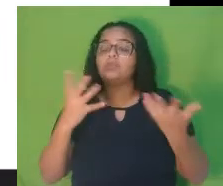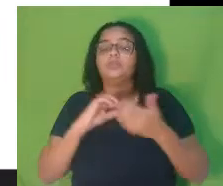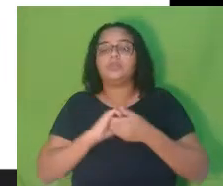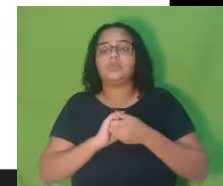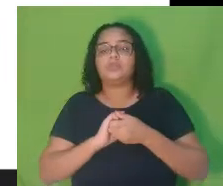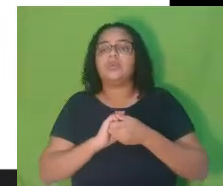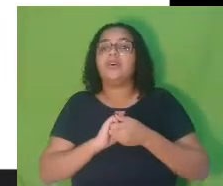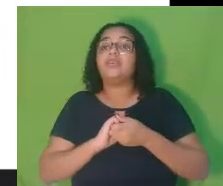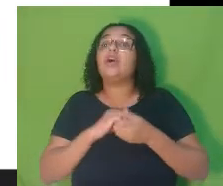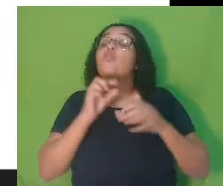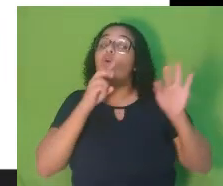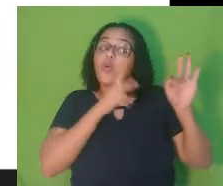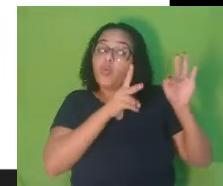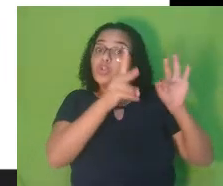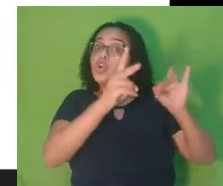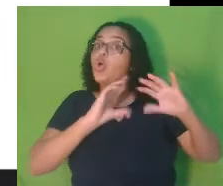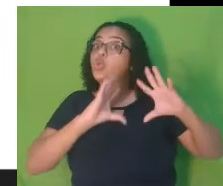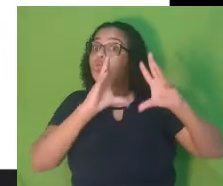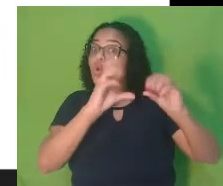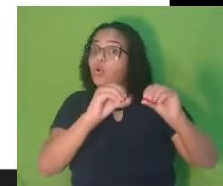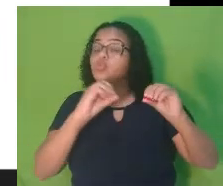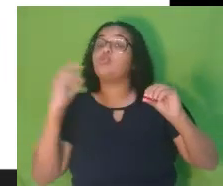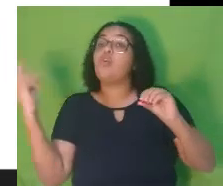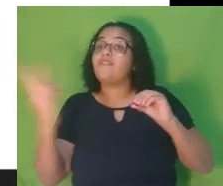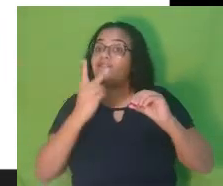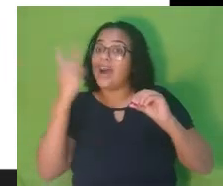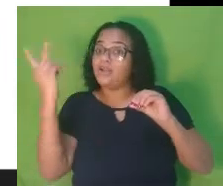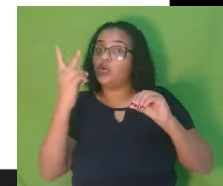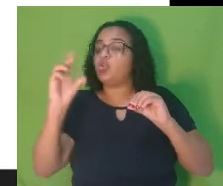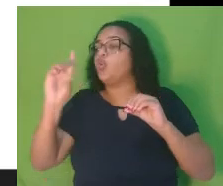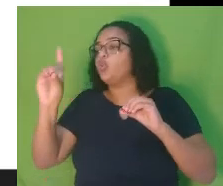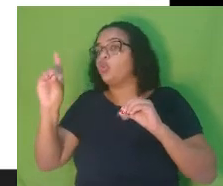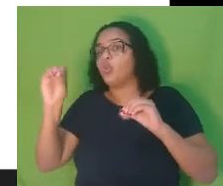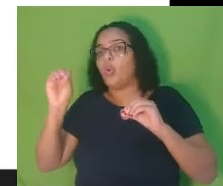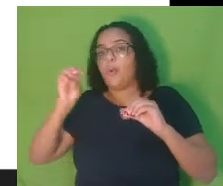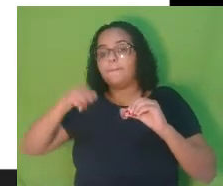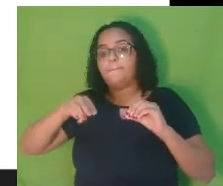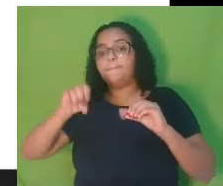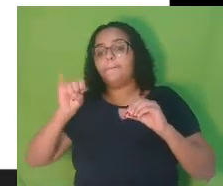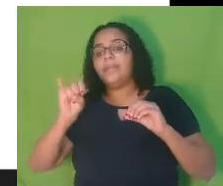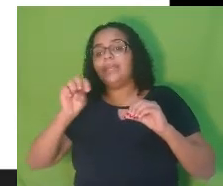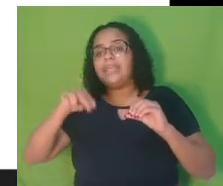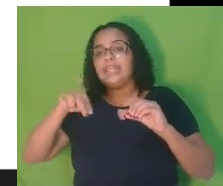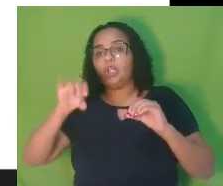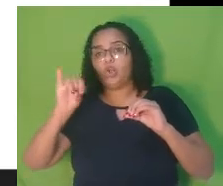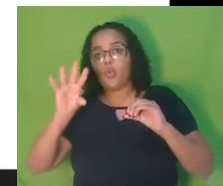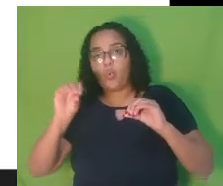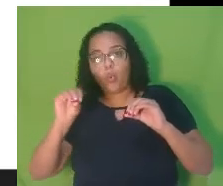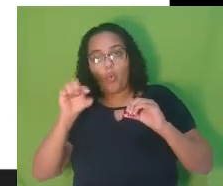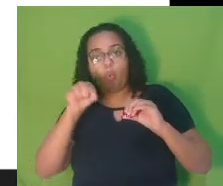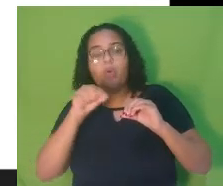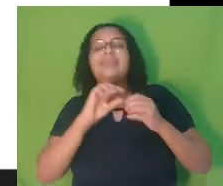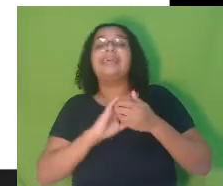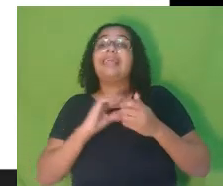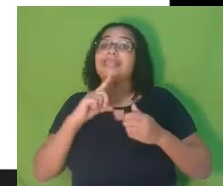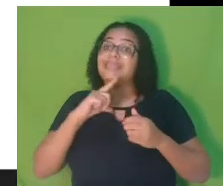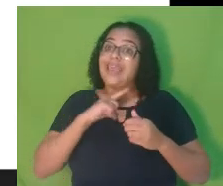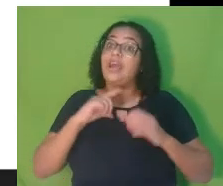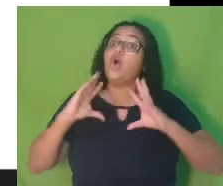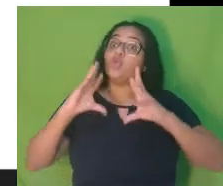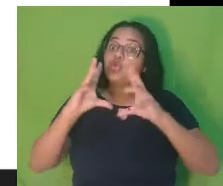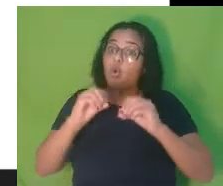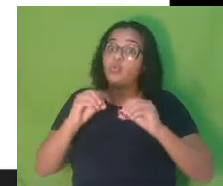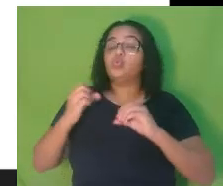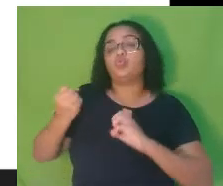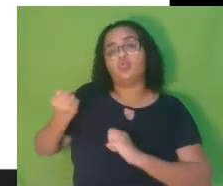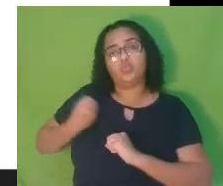quando ela for contínua em todos os valores de seu domínio. Então, isso daqui tem que valer